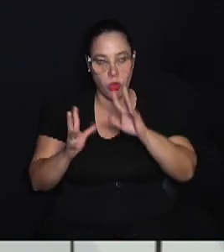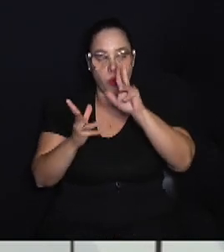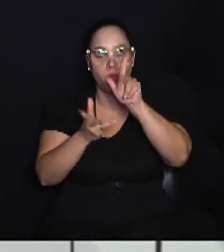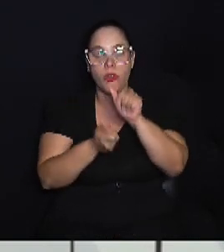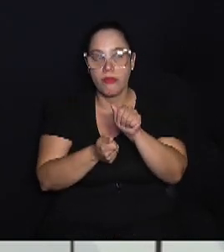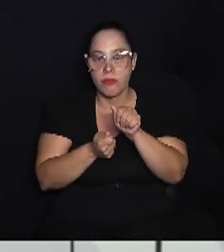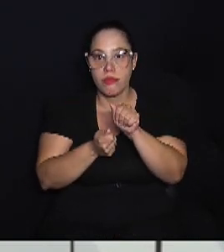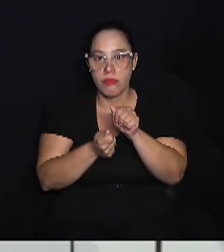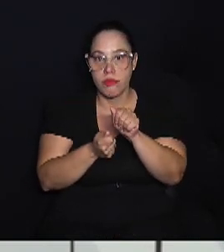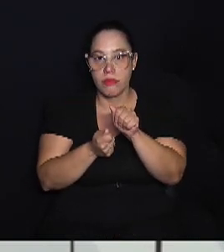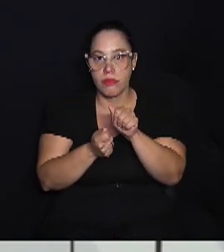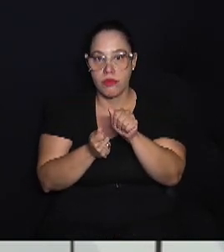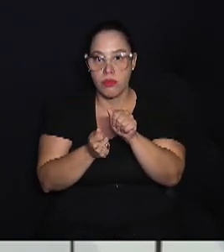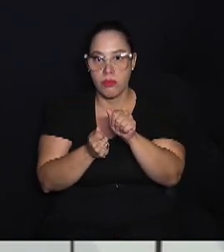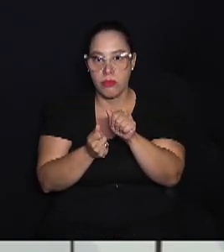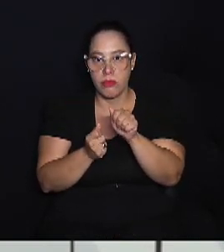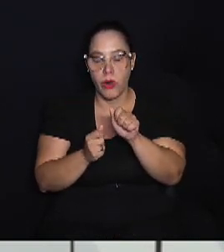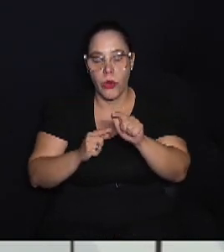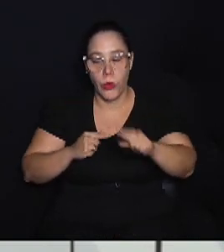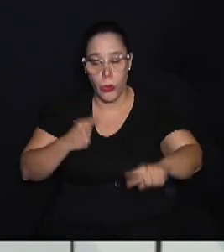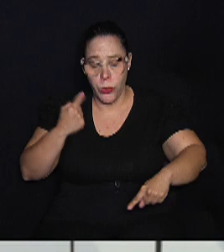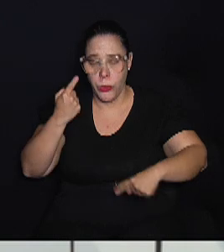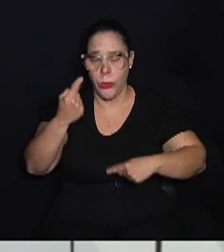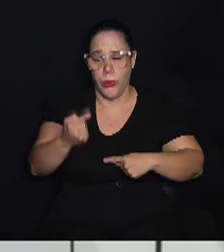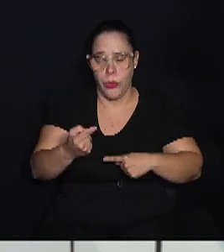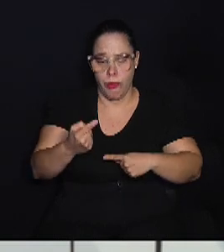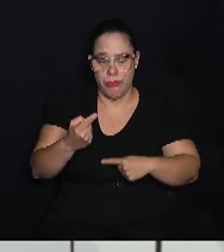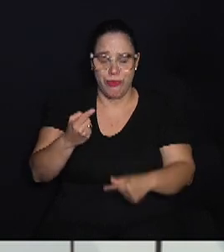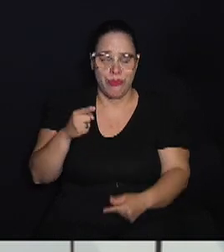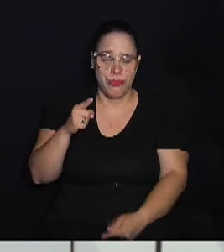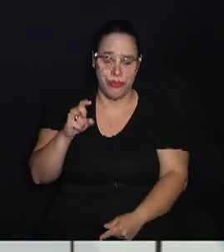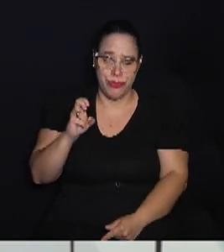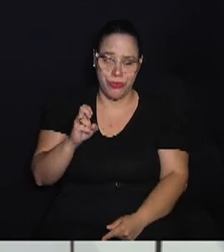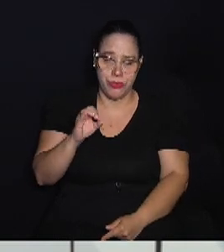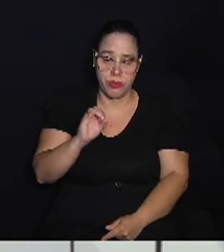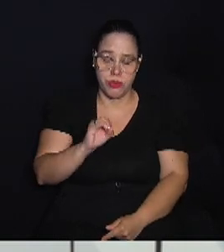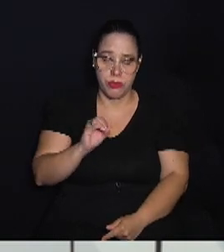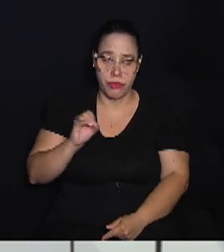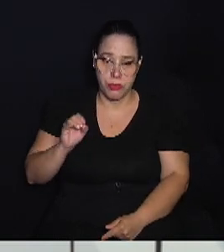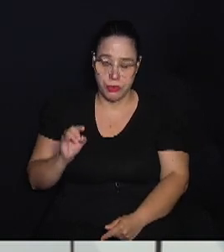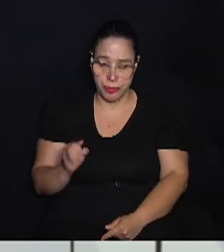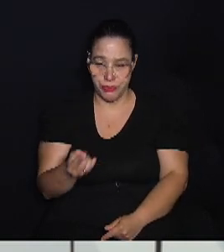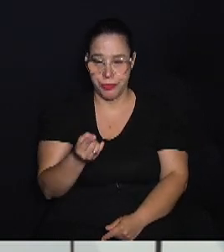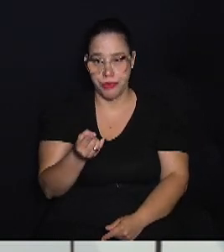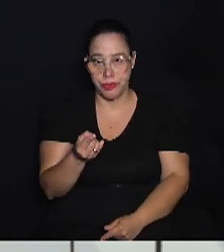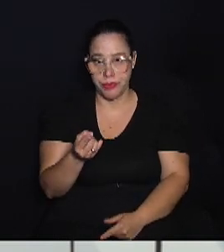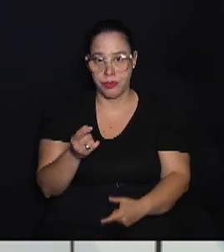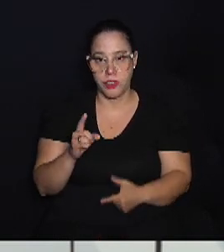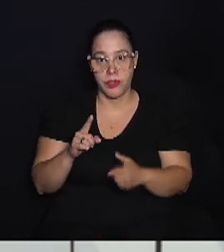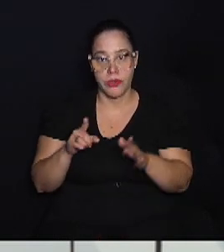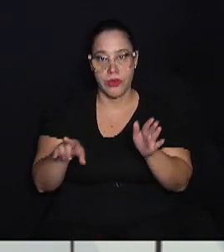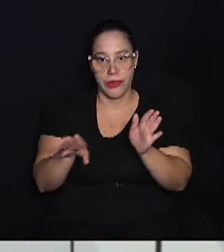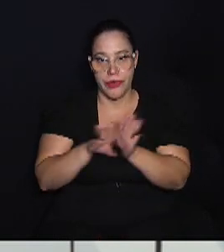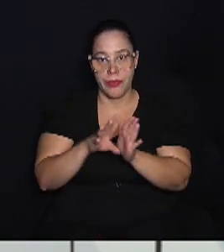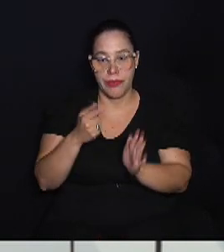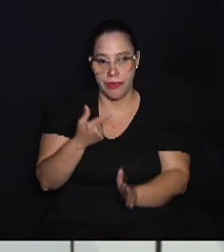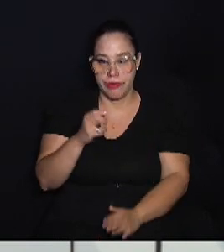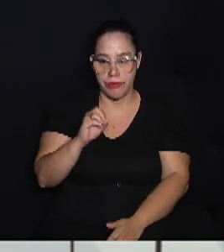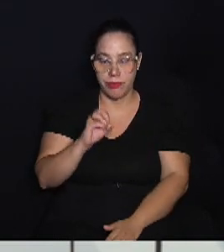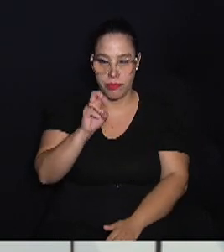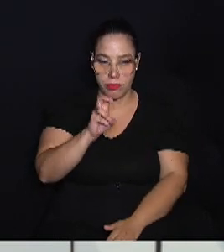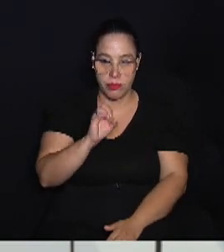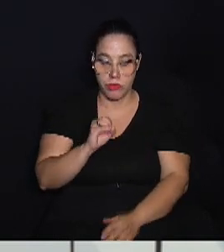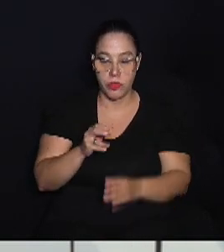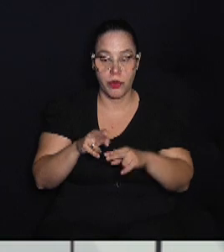mundo e deve ainda ultrapassar a casa dos 150 milhões de casos até 2050.